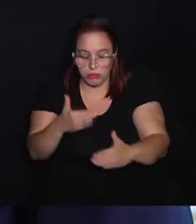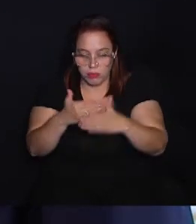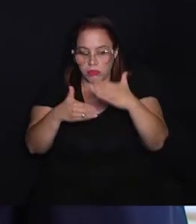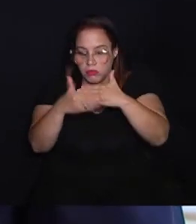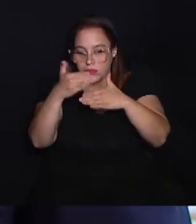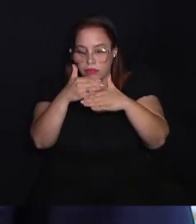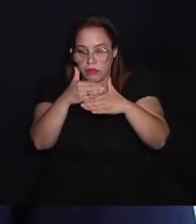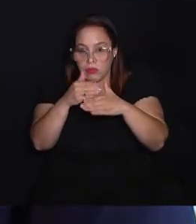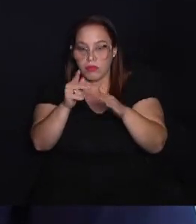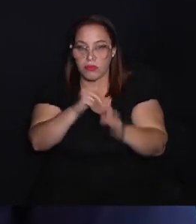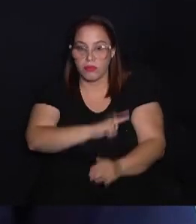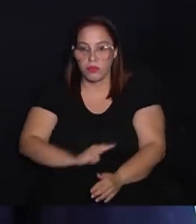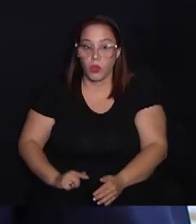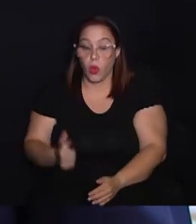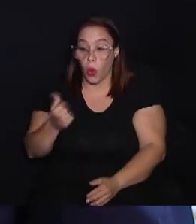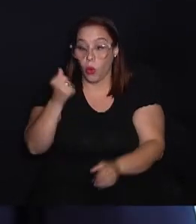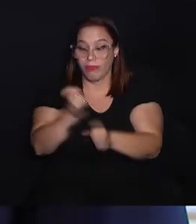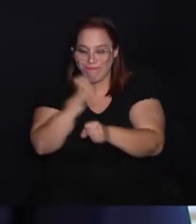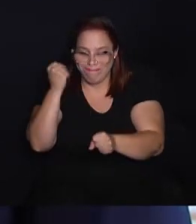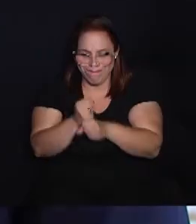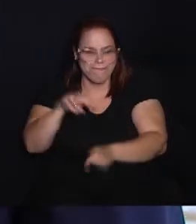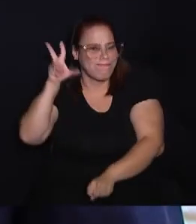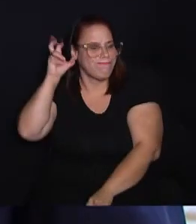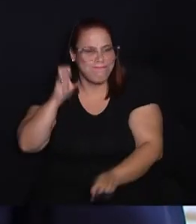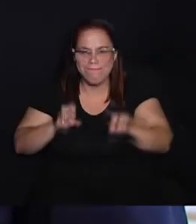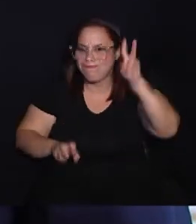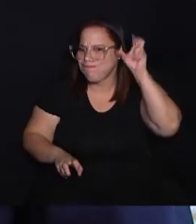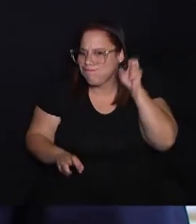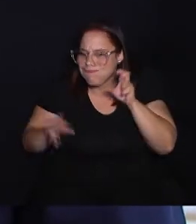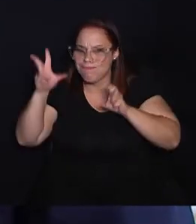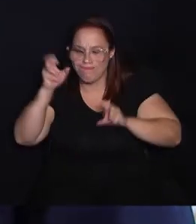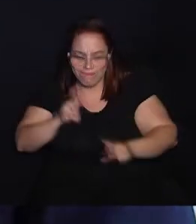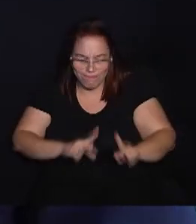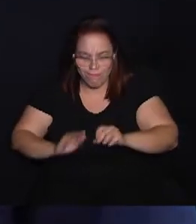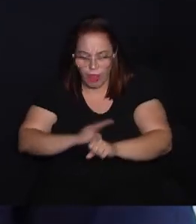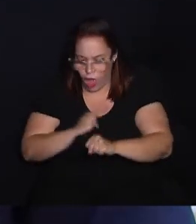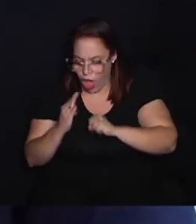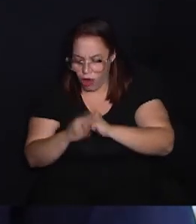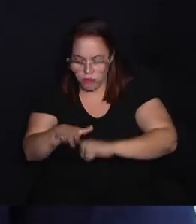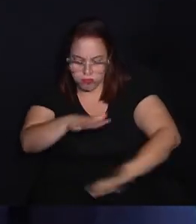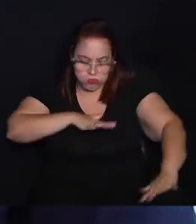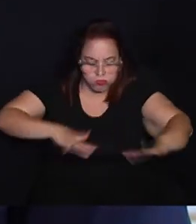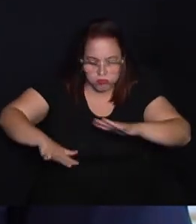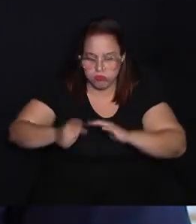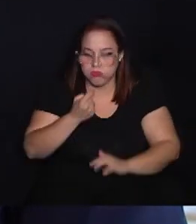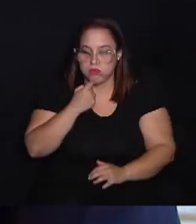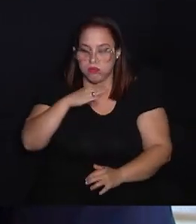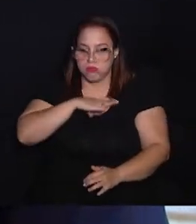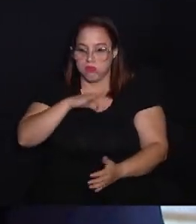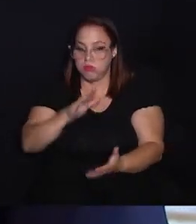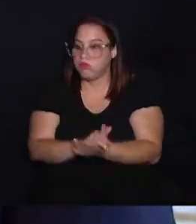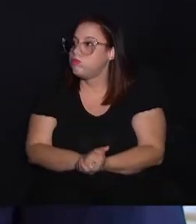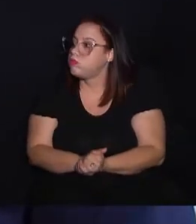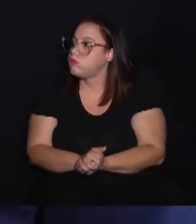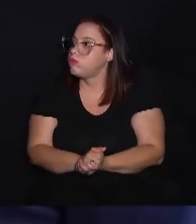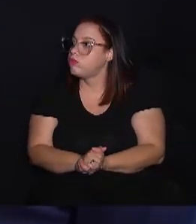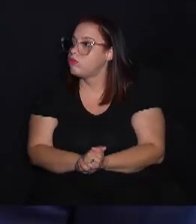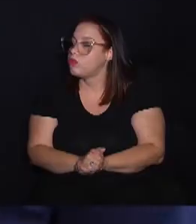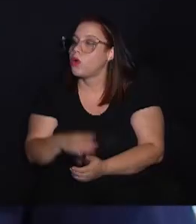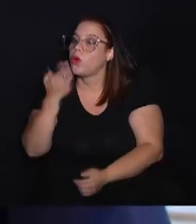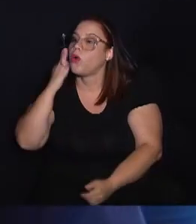família. Acho que um momento importante, nós enfrentamos essa campanha, foi uma briga de Davi contra